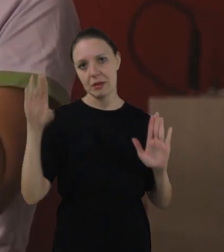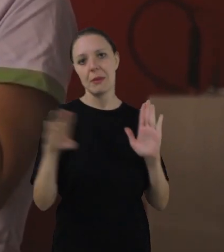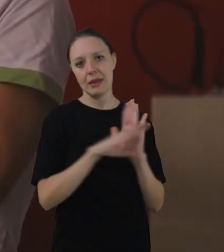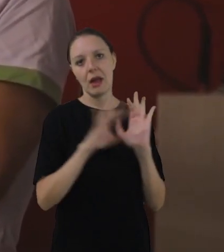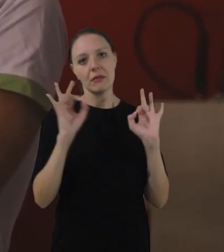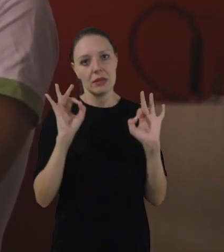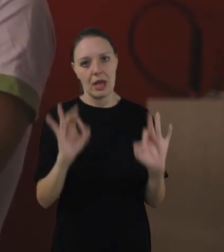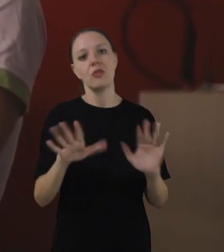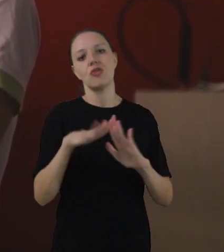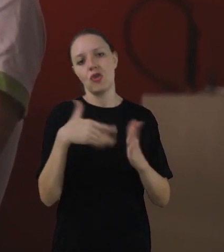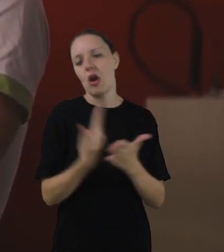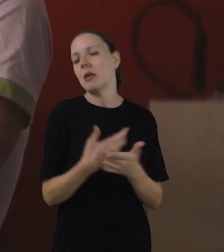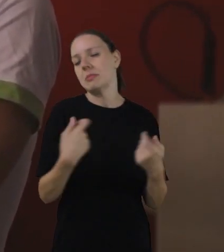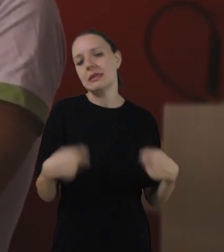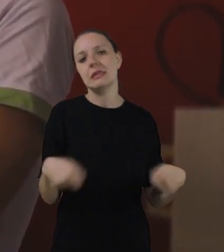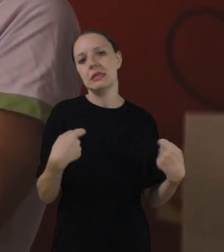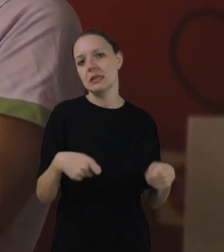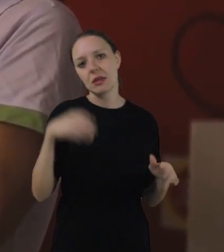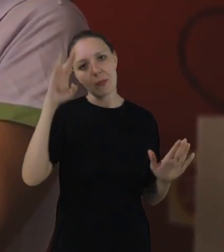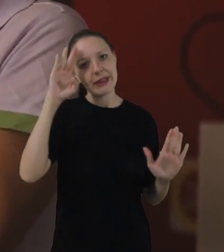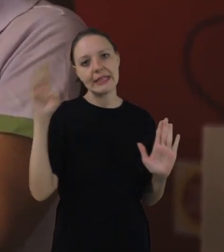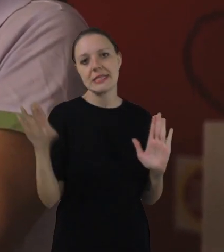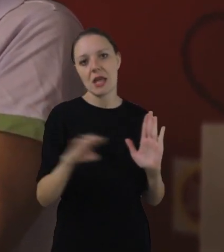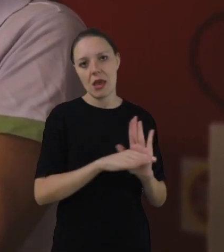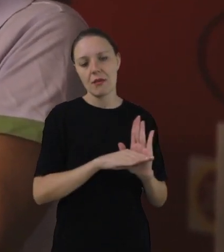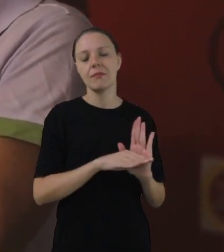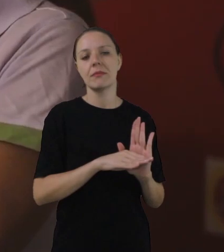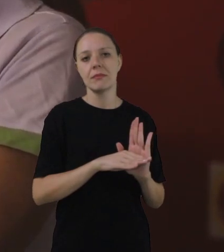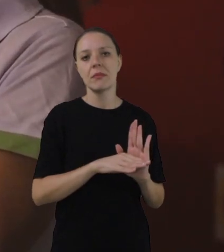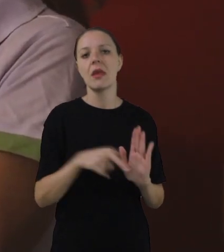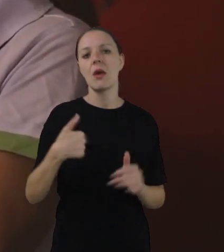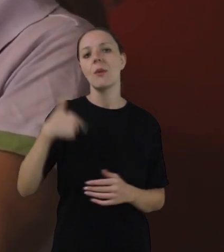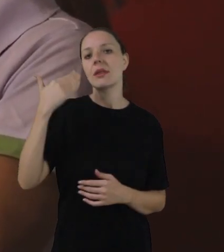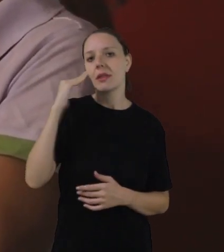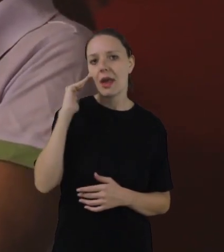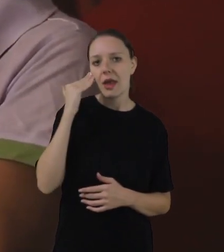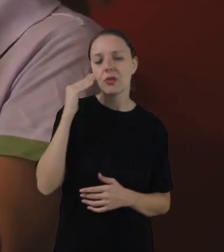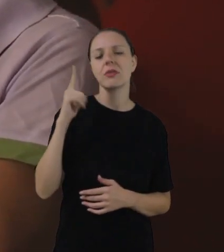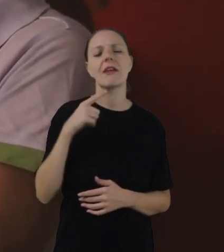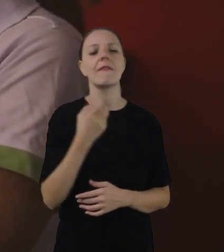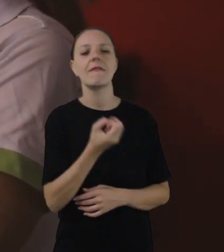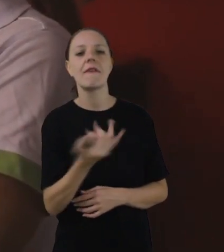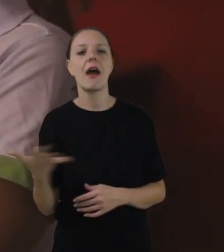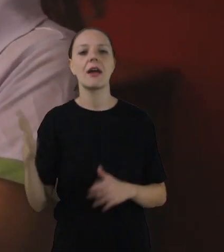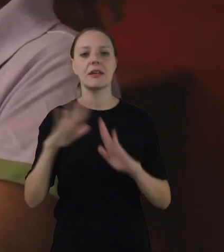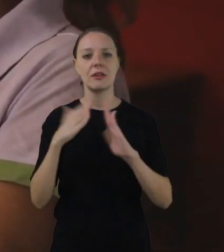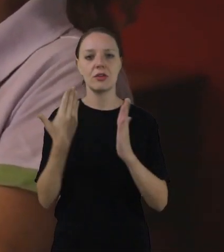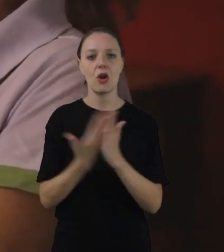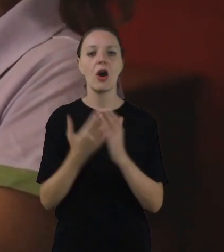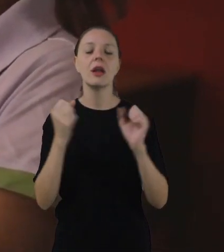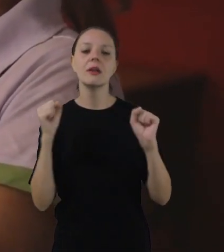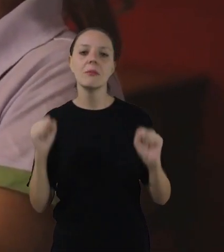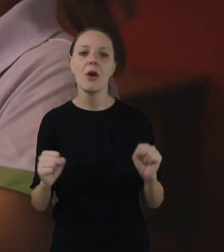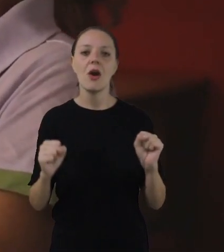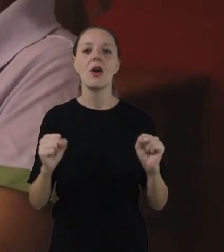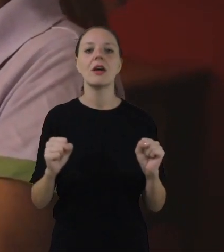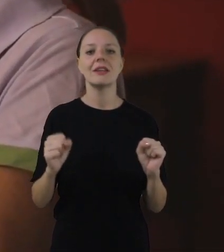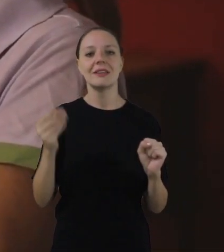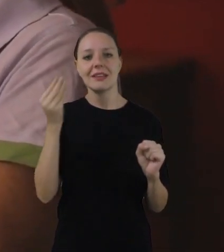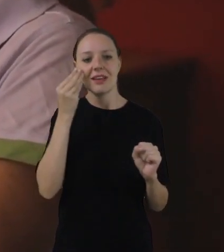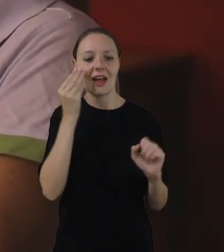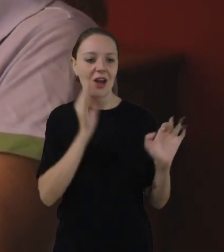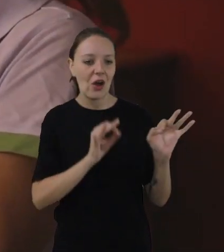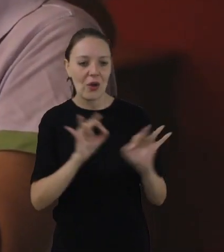obviamente, mas eu entendo e eu sei que tem várias escolas que já podem dar o peso devido